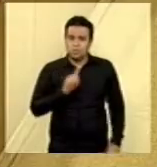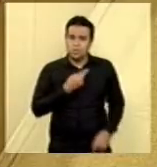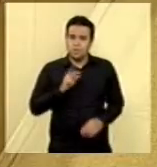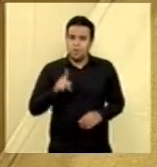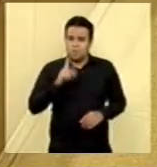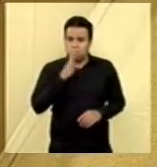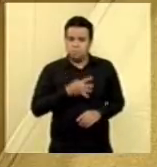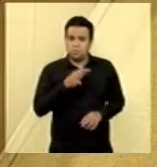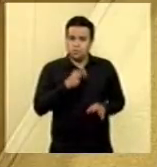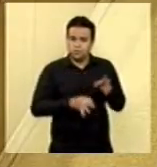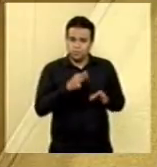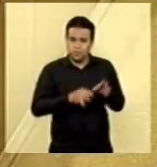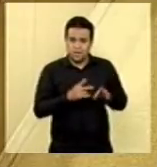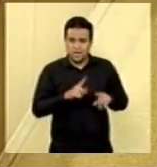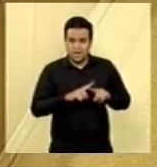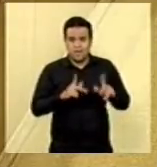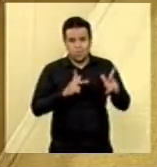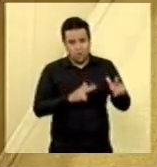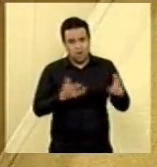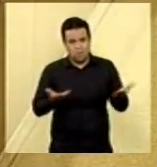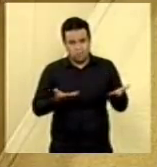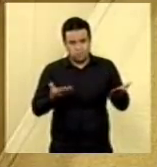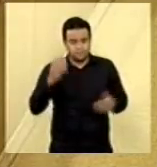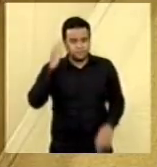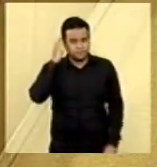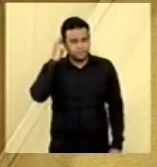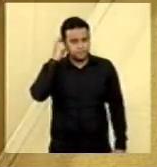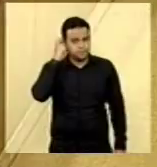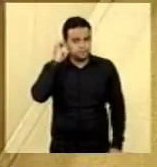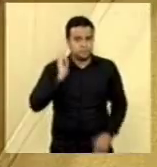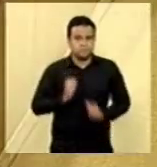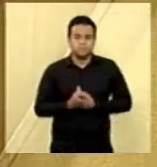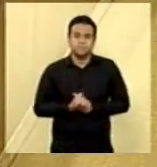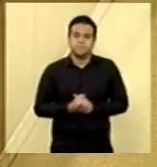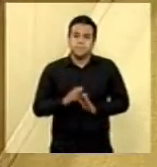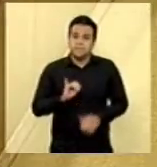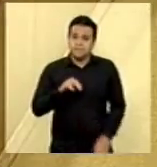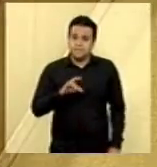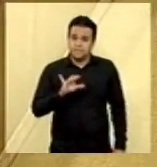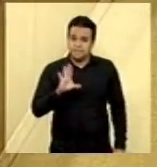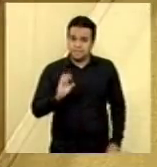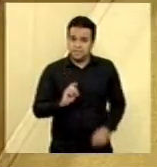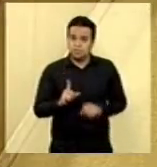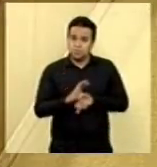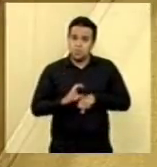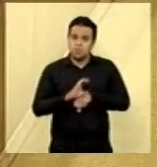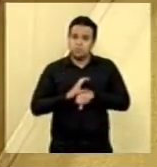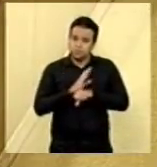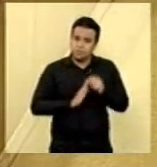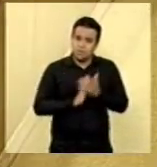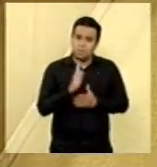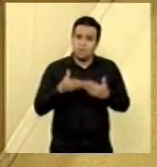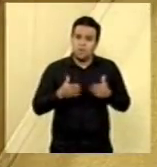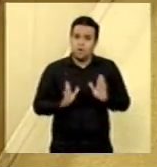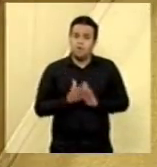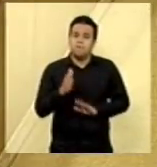julgar, como tem acontecido desde o início da vigência desta Constituição, membros do